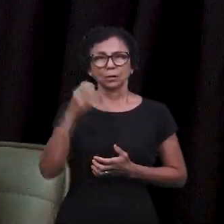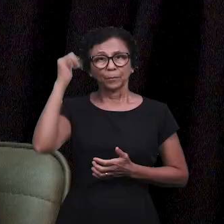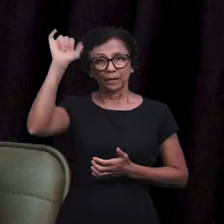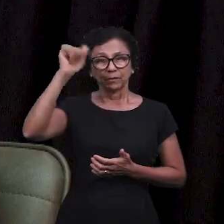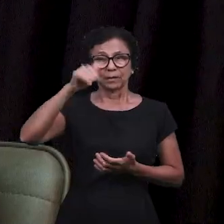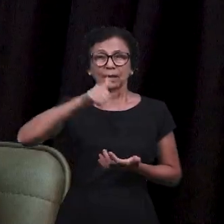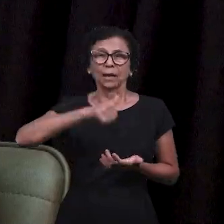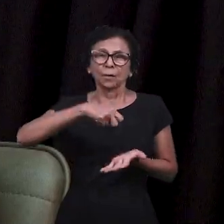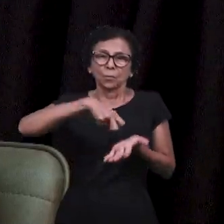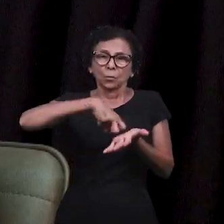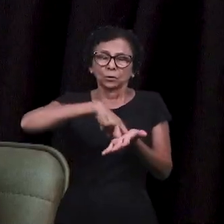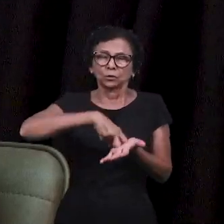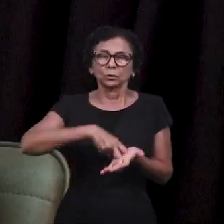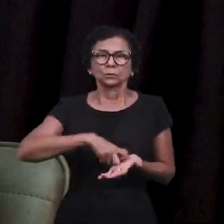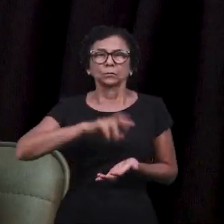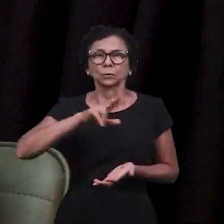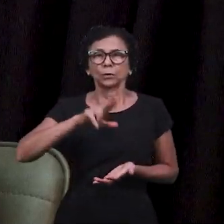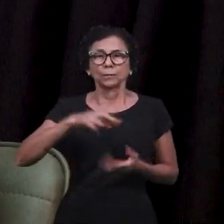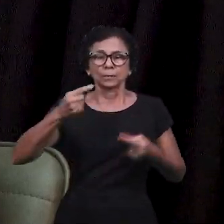diferencial competitivo também.